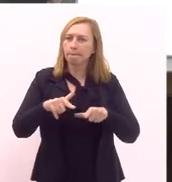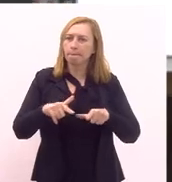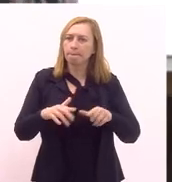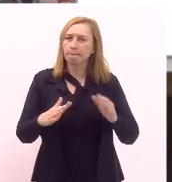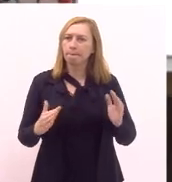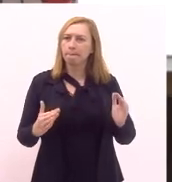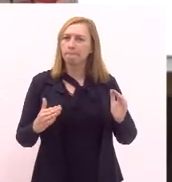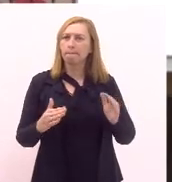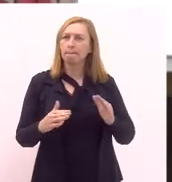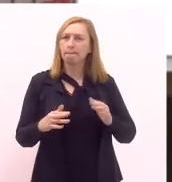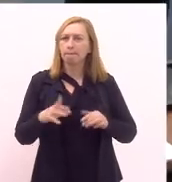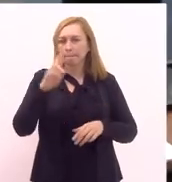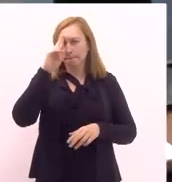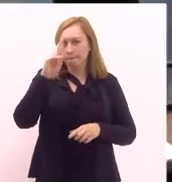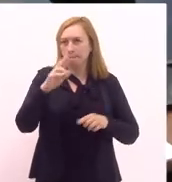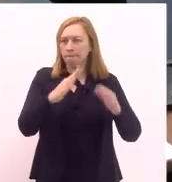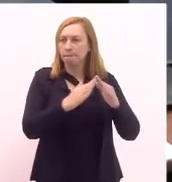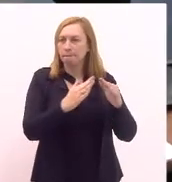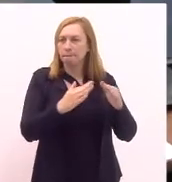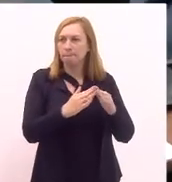de Nova Iguaçu